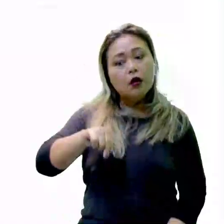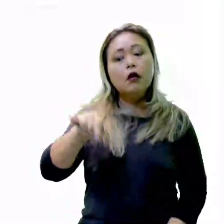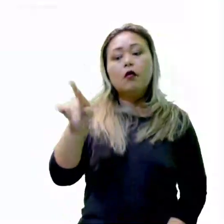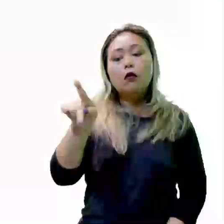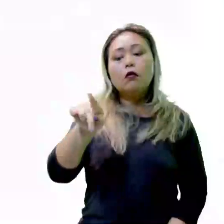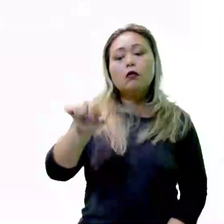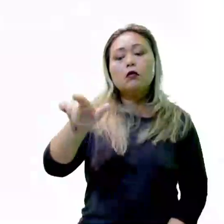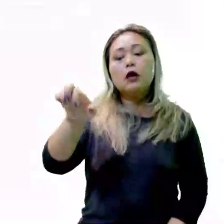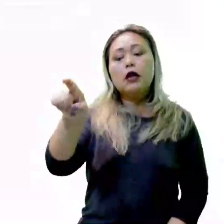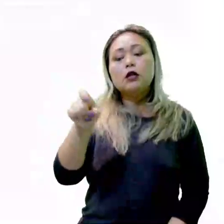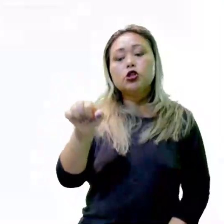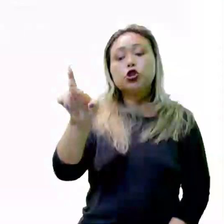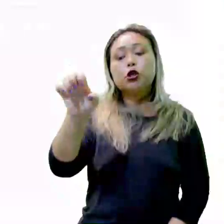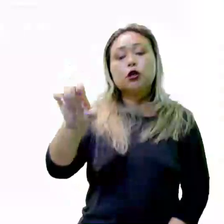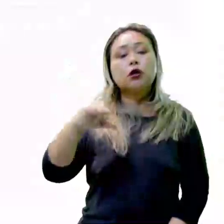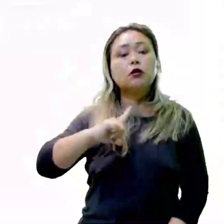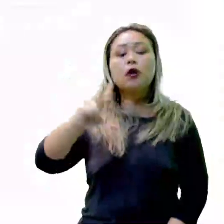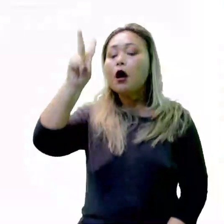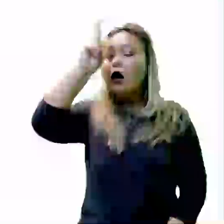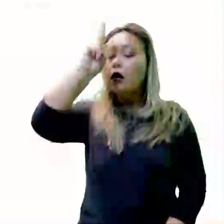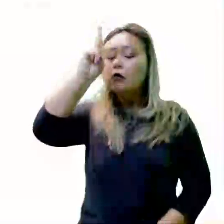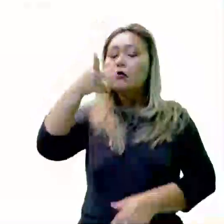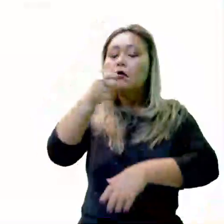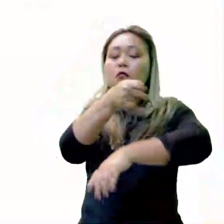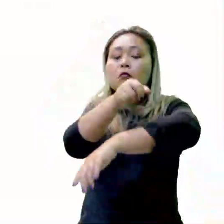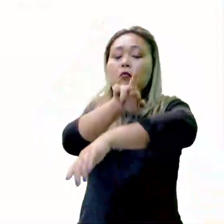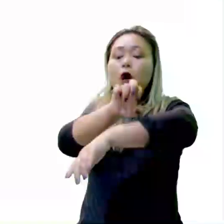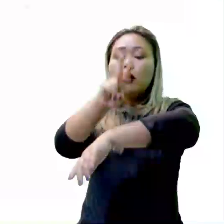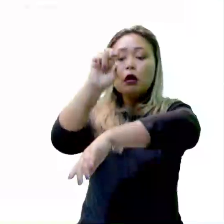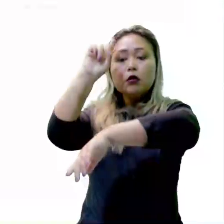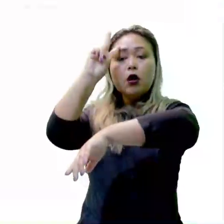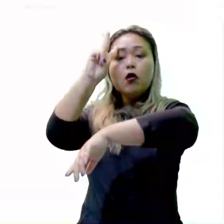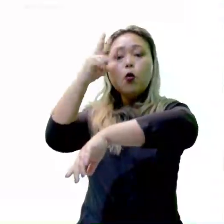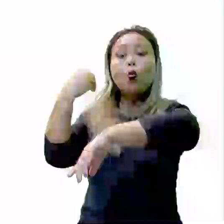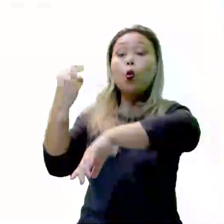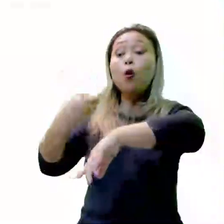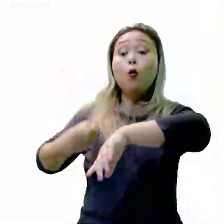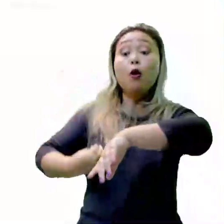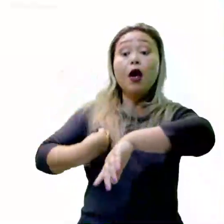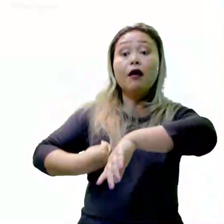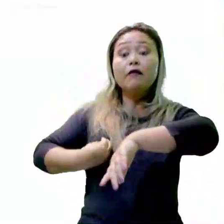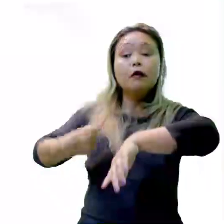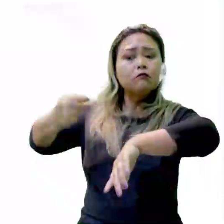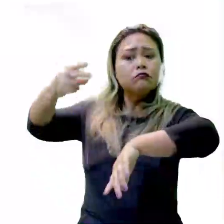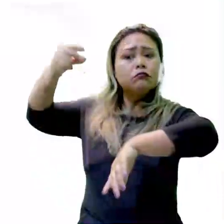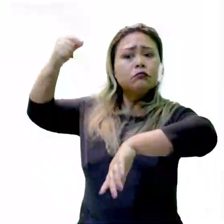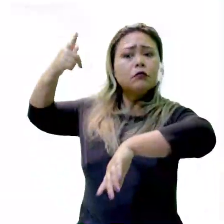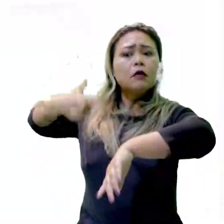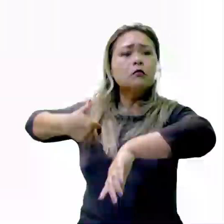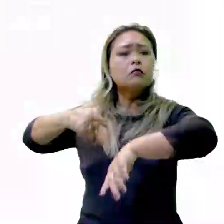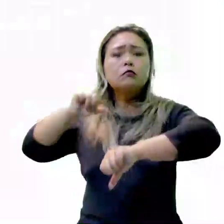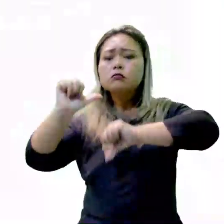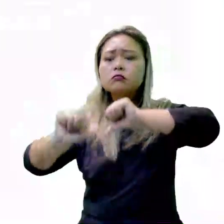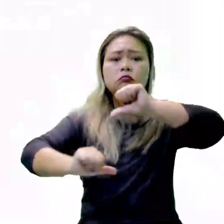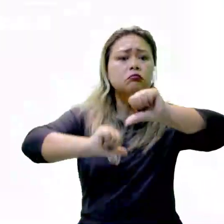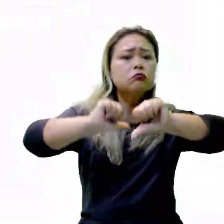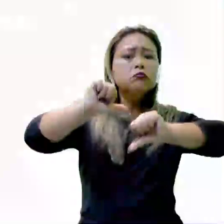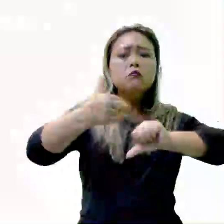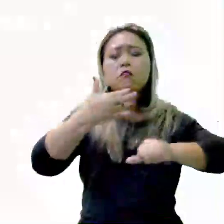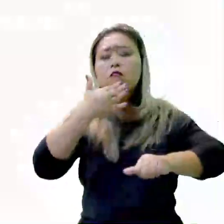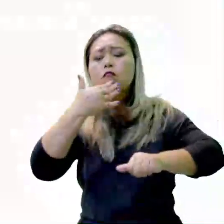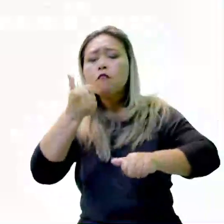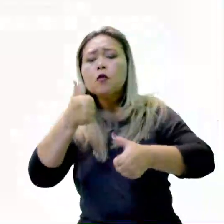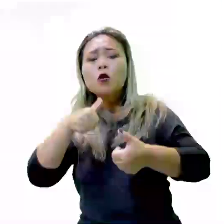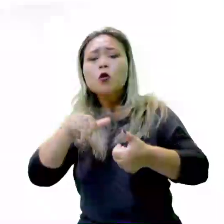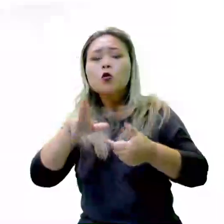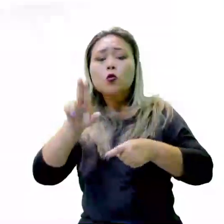verdade. Então, a arte pré-histórica, há registro de como a vida era naquele tempo, suas transformações e melhorias